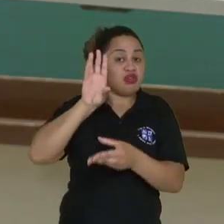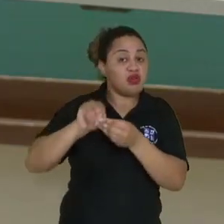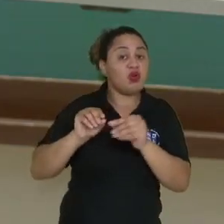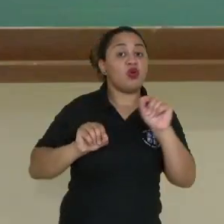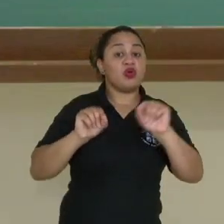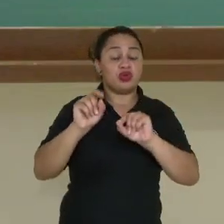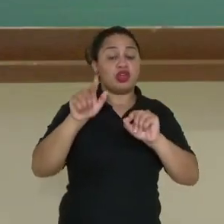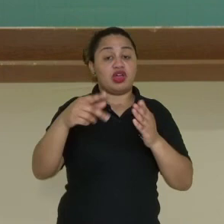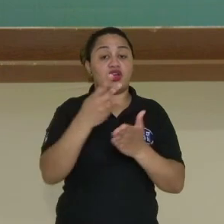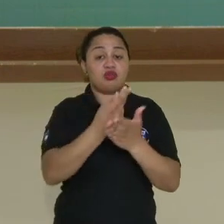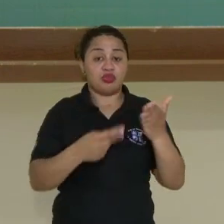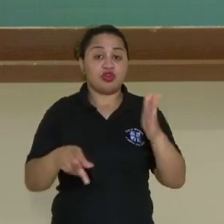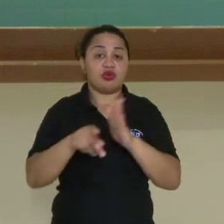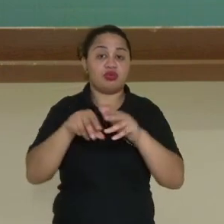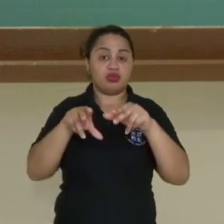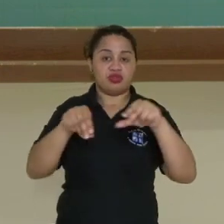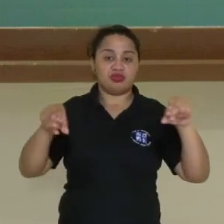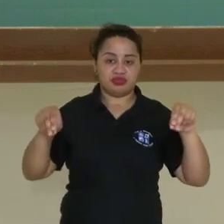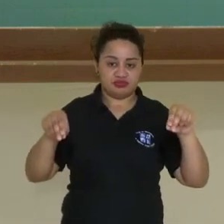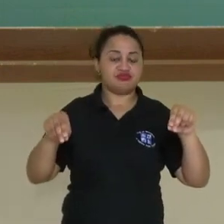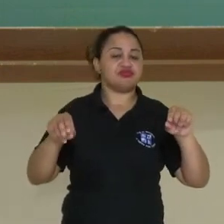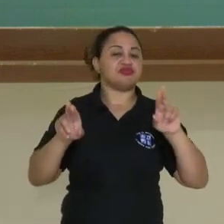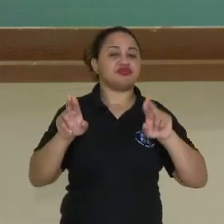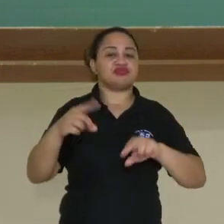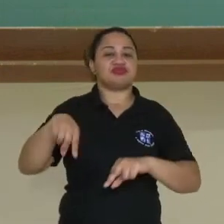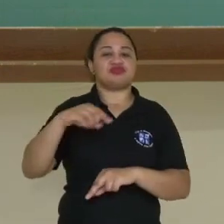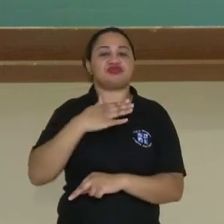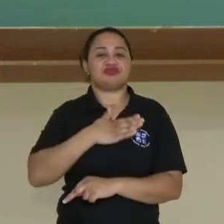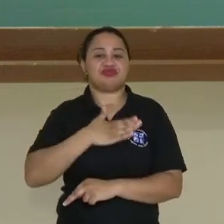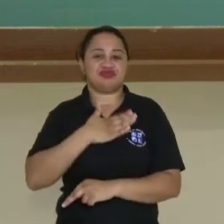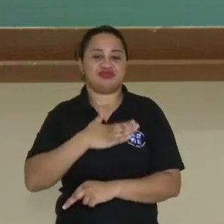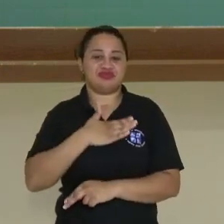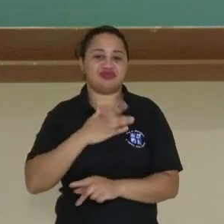um poema de cordel, certo? Espero que vocês tenham